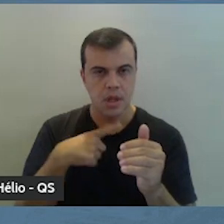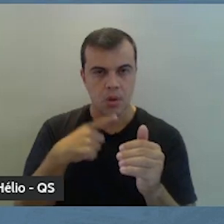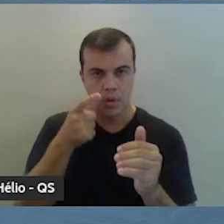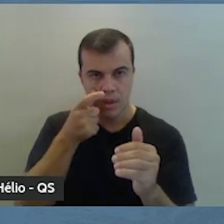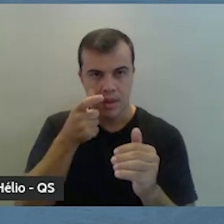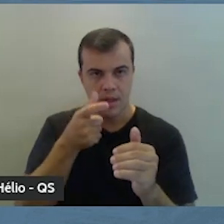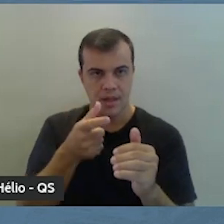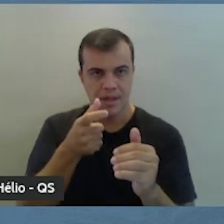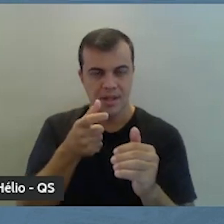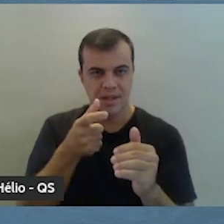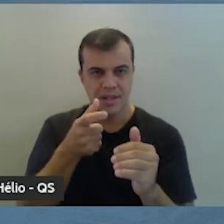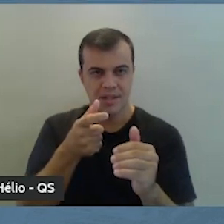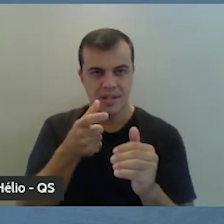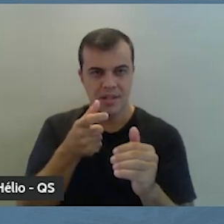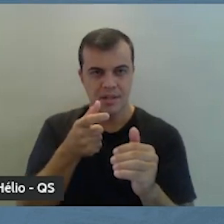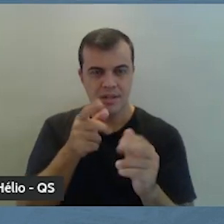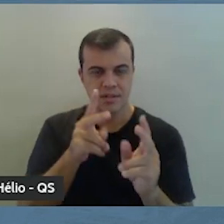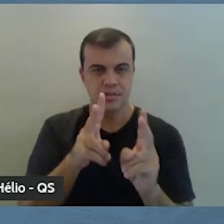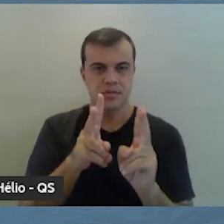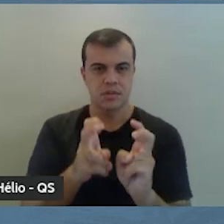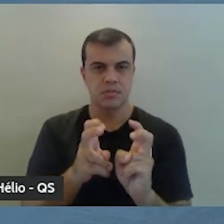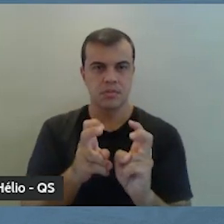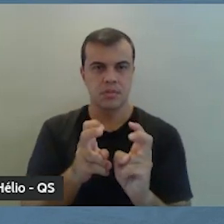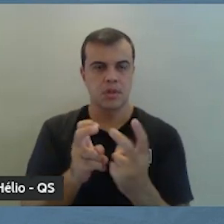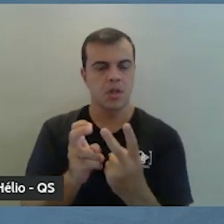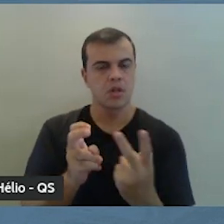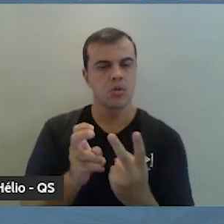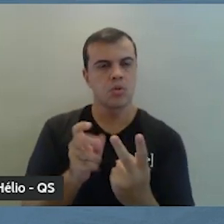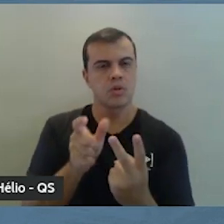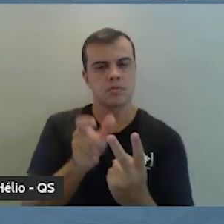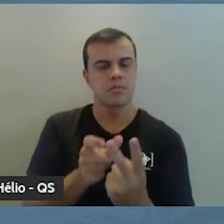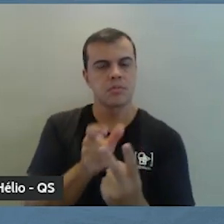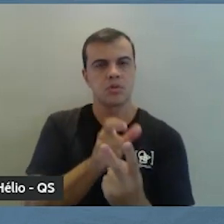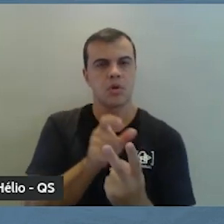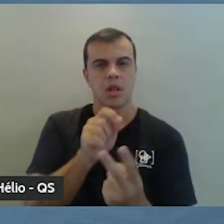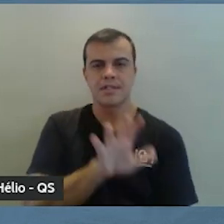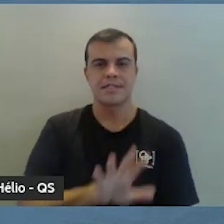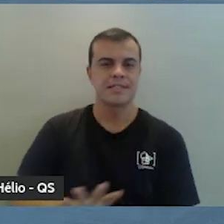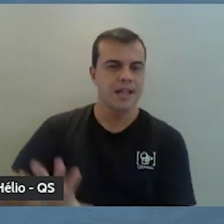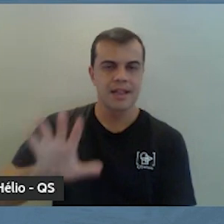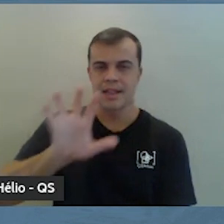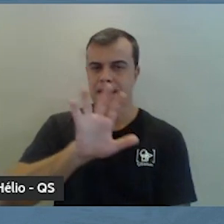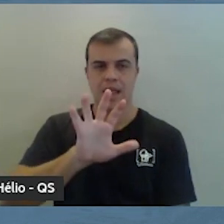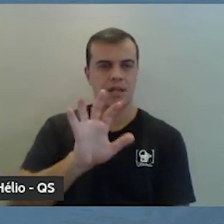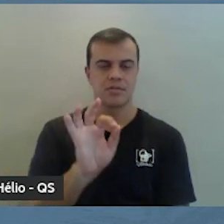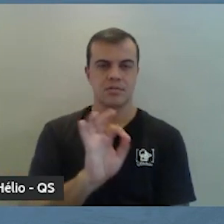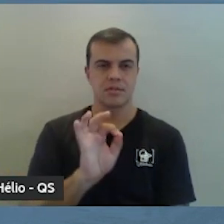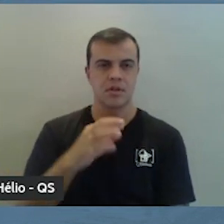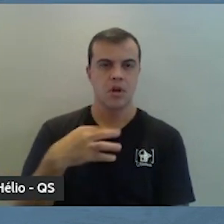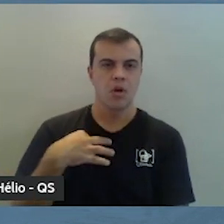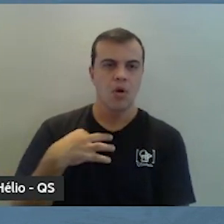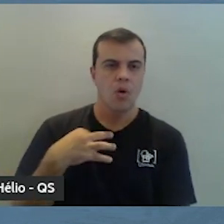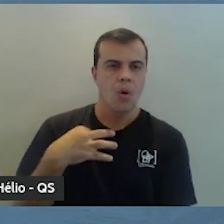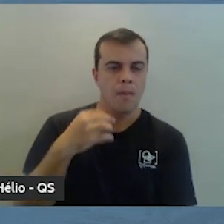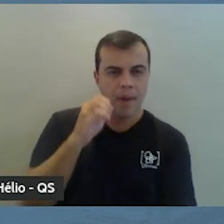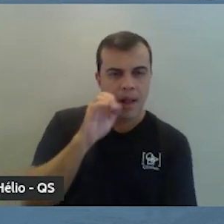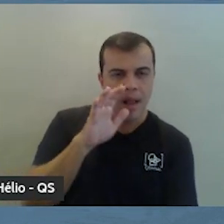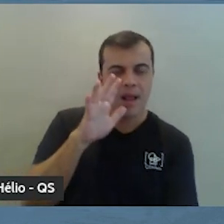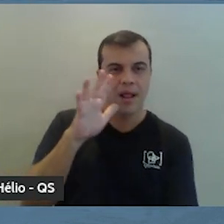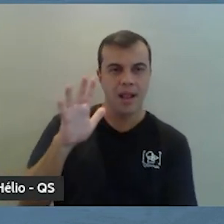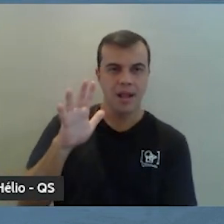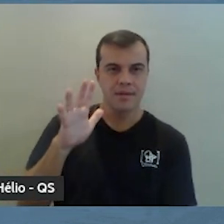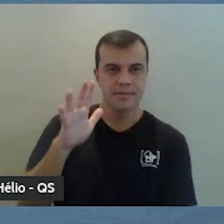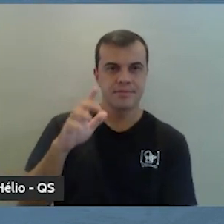interesse sobre o tema nos personagens e não no cenário. Ele está com uma roupa mais clara, mais